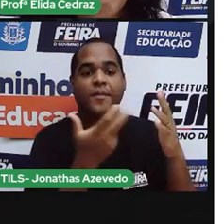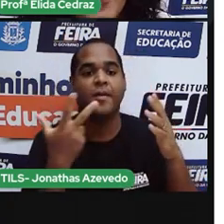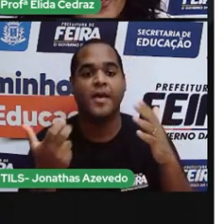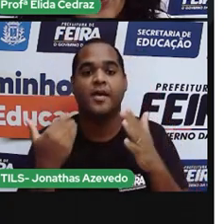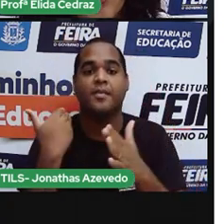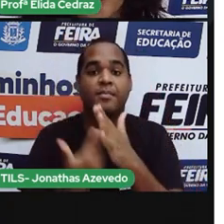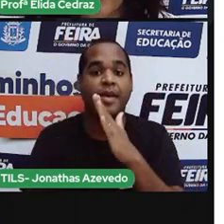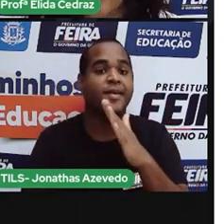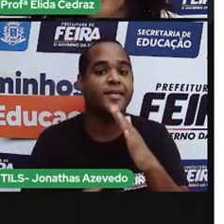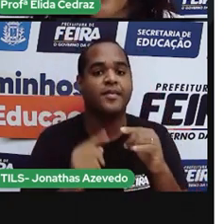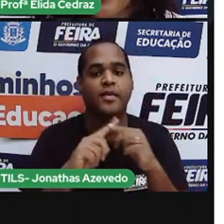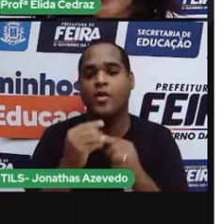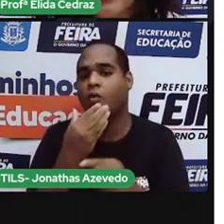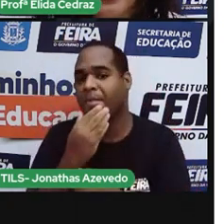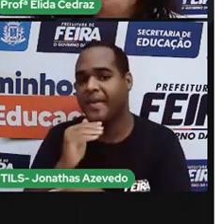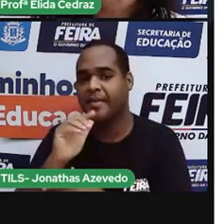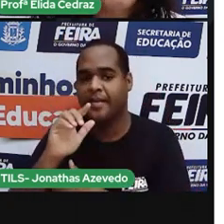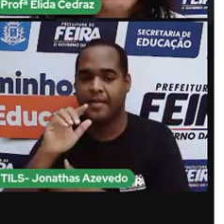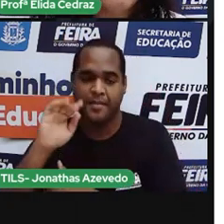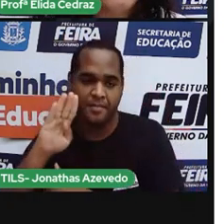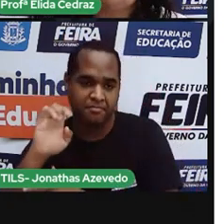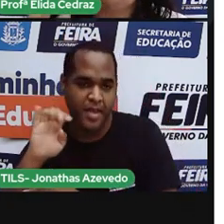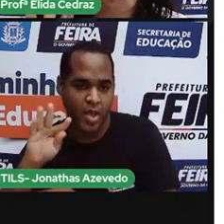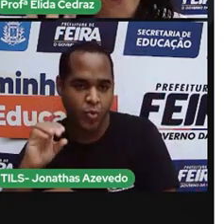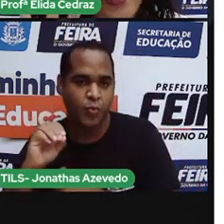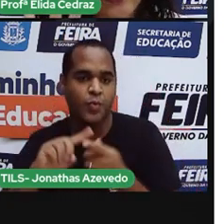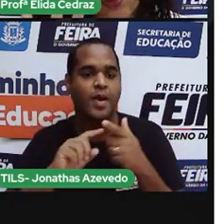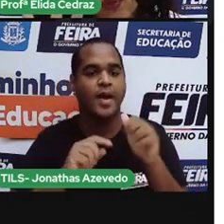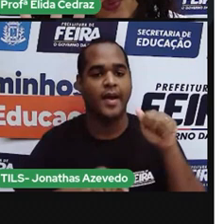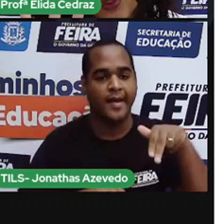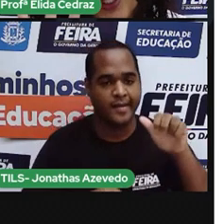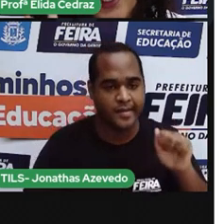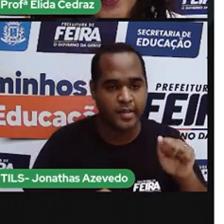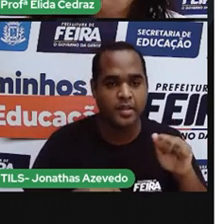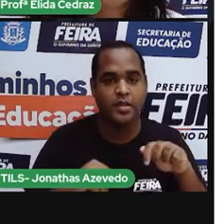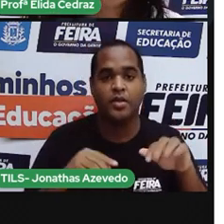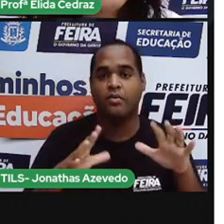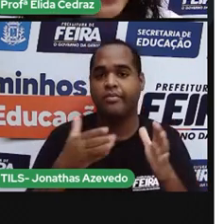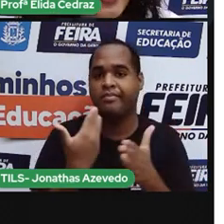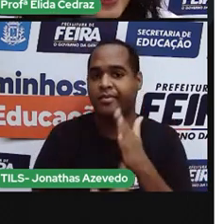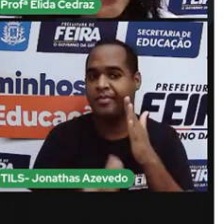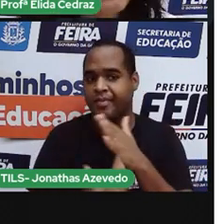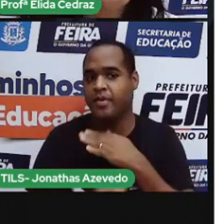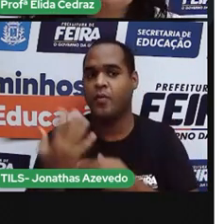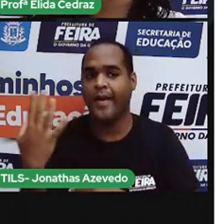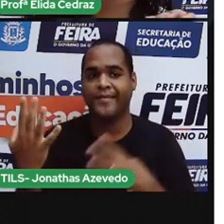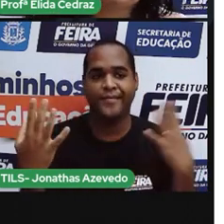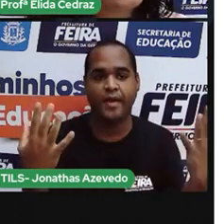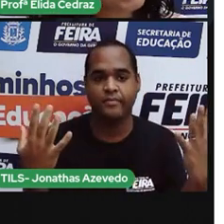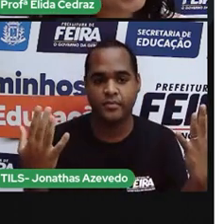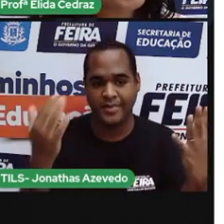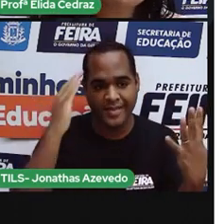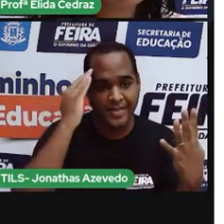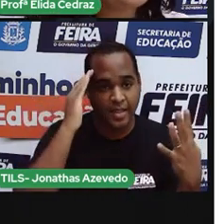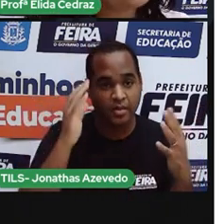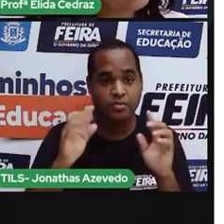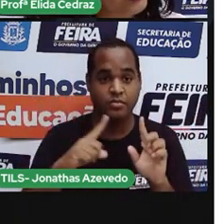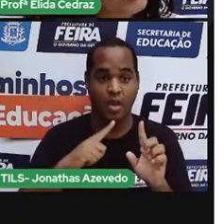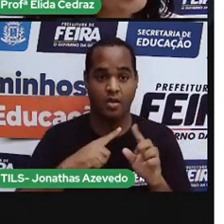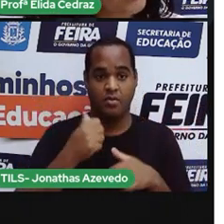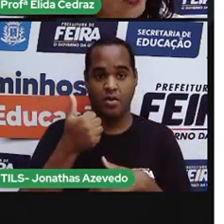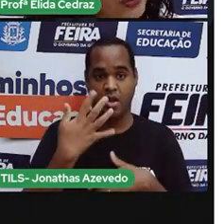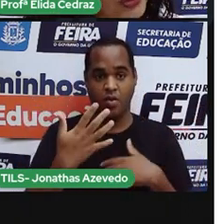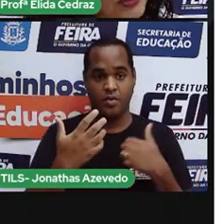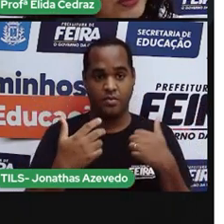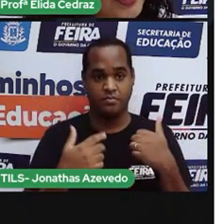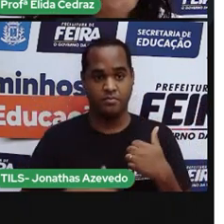que Beto e Ana perderam 4 gudes. Vocês lembram que eles dois tinham